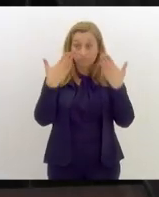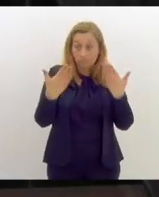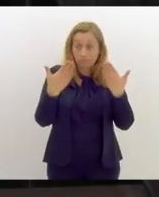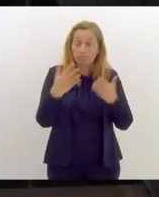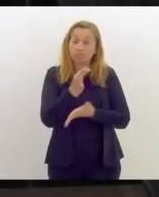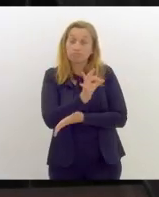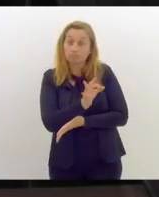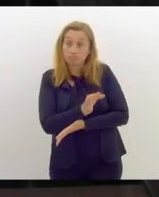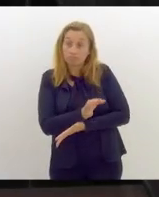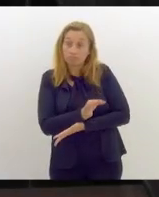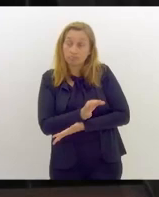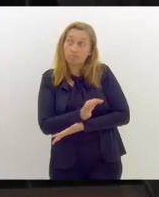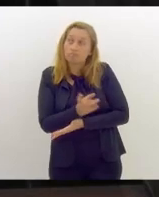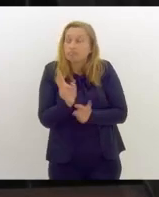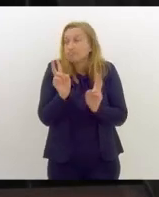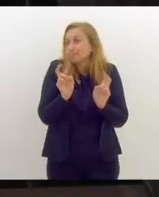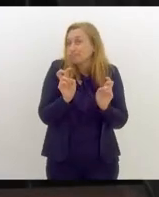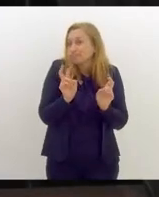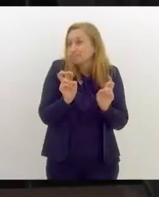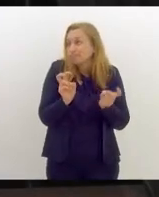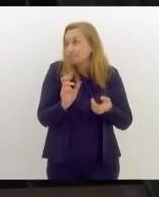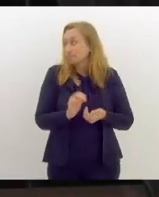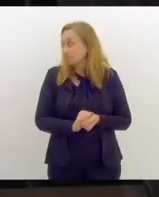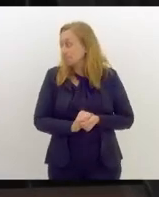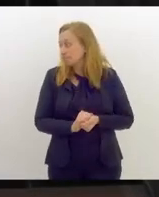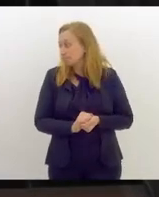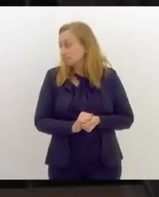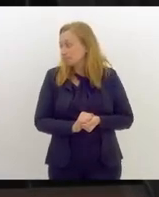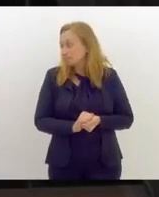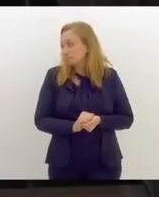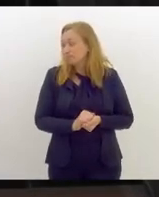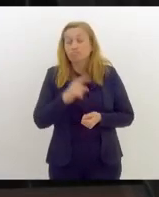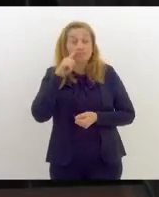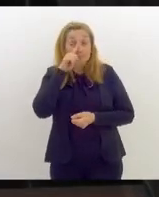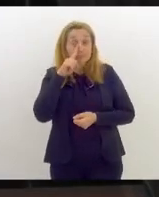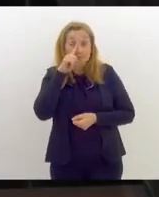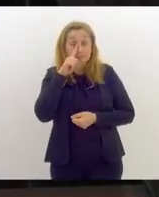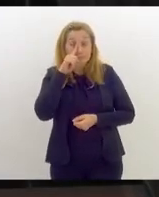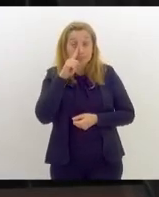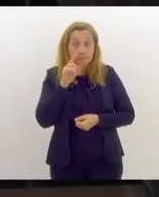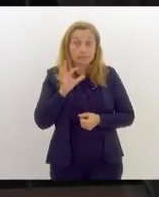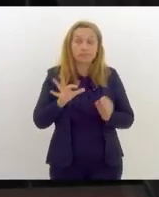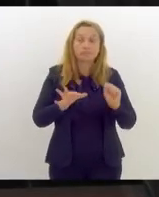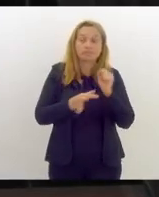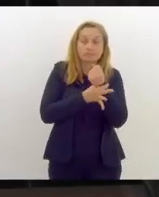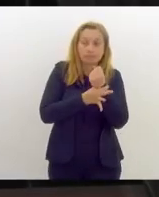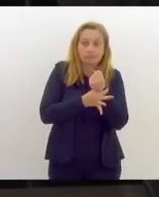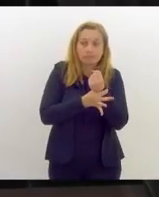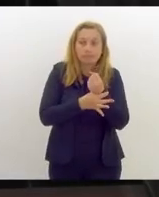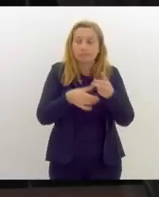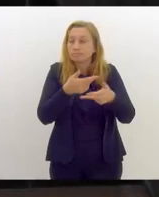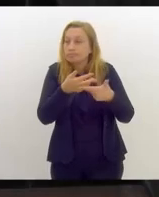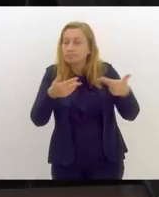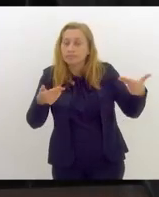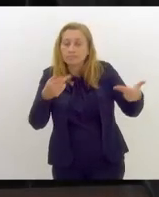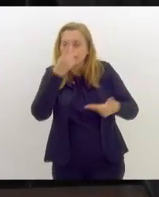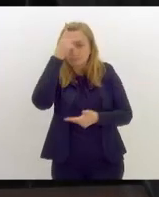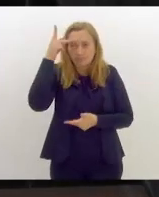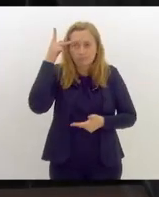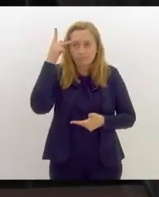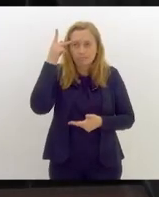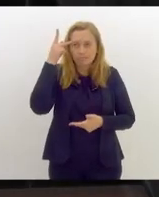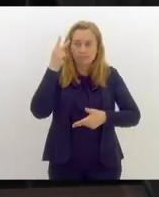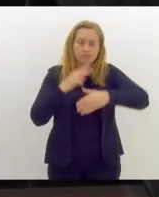inclusive questões que colocam em risco a segurança integridade de várias pessoas que